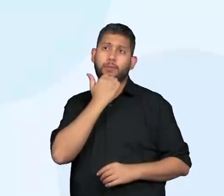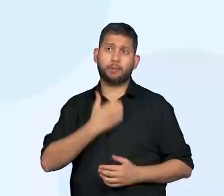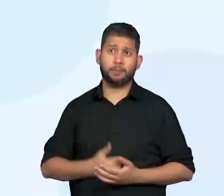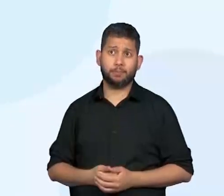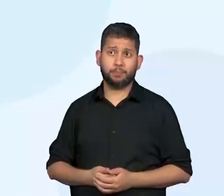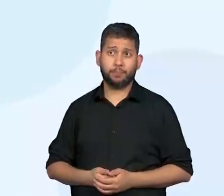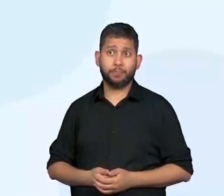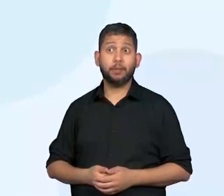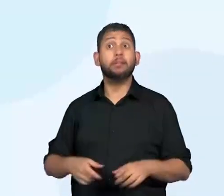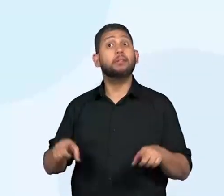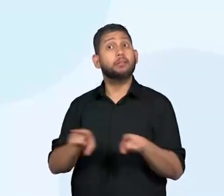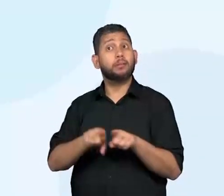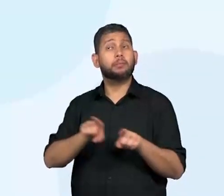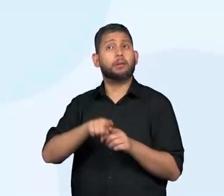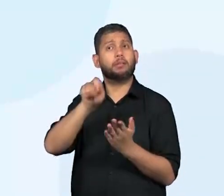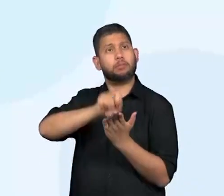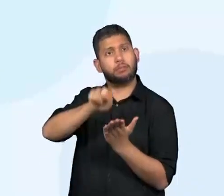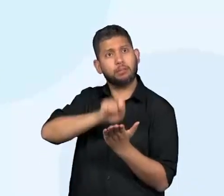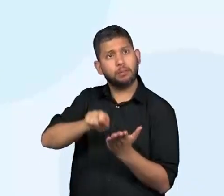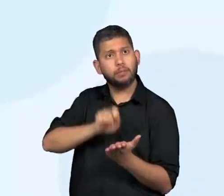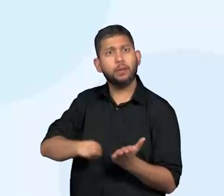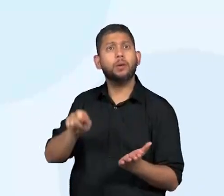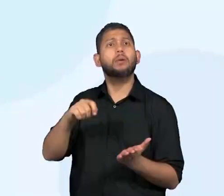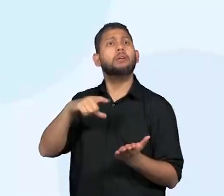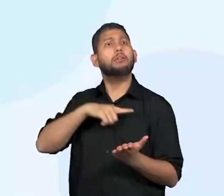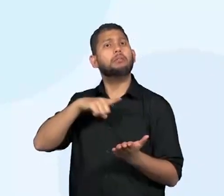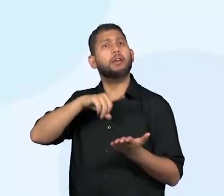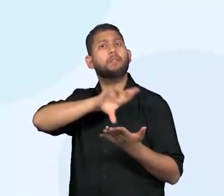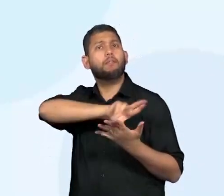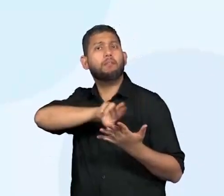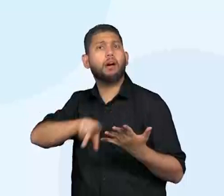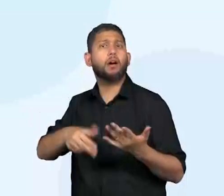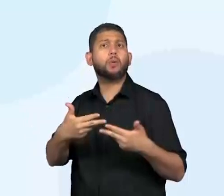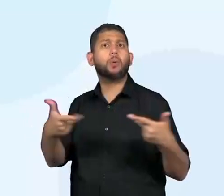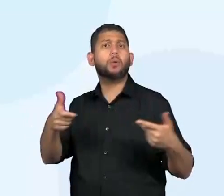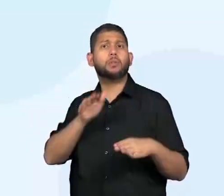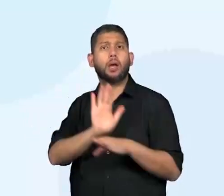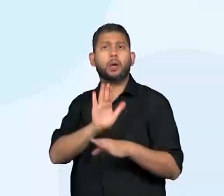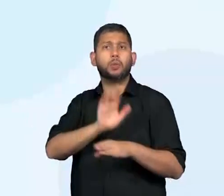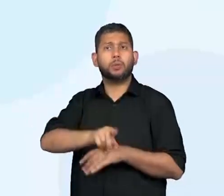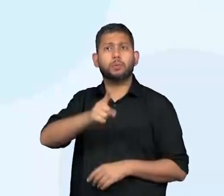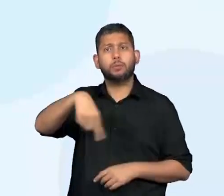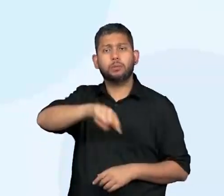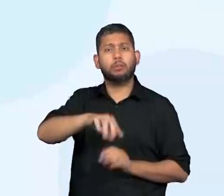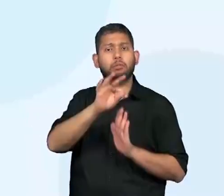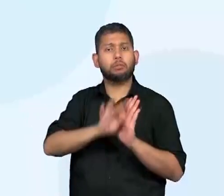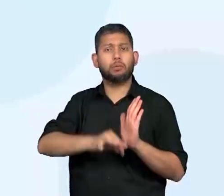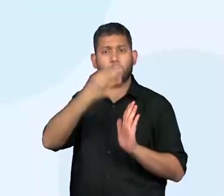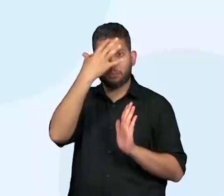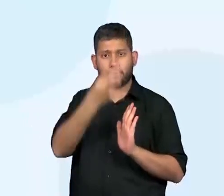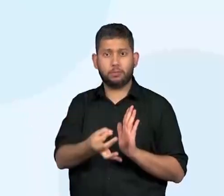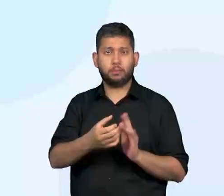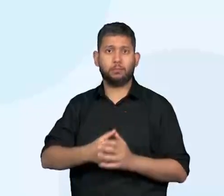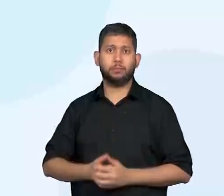científica. Além da escrita, há inúmeros elementos que ajudam na compreensão textual.